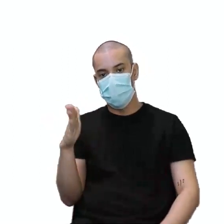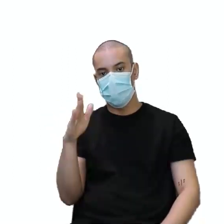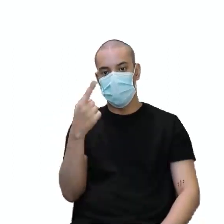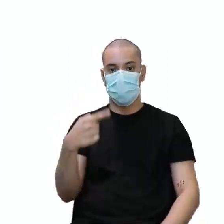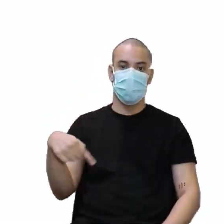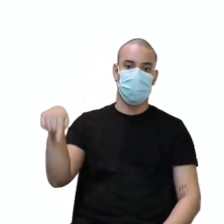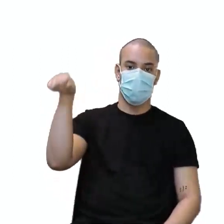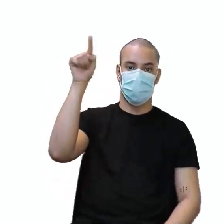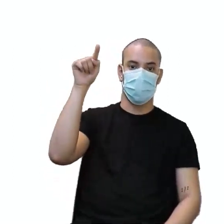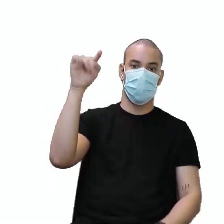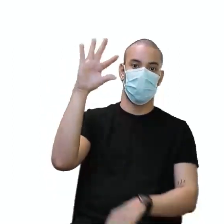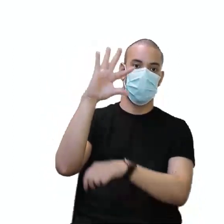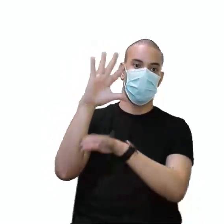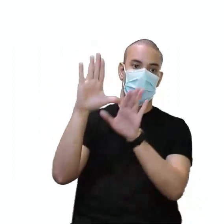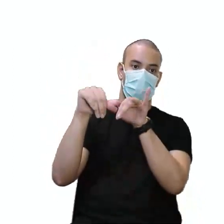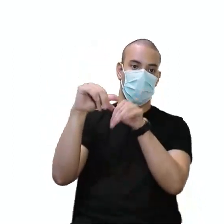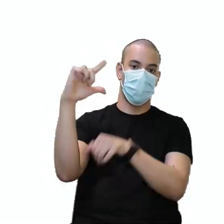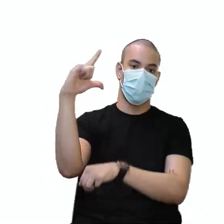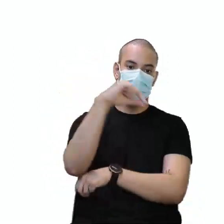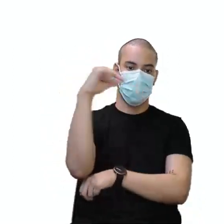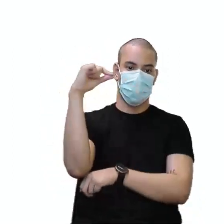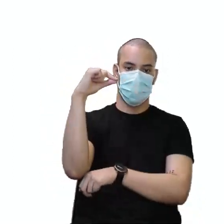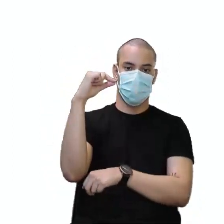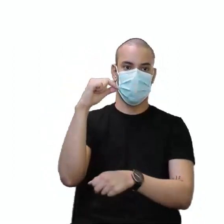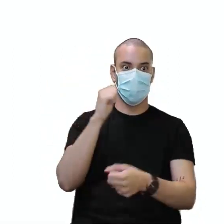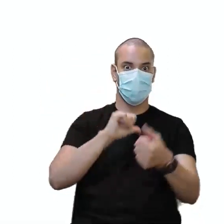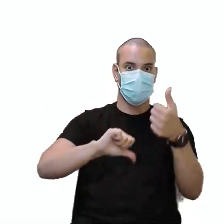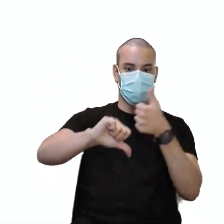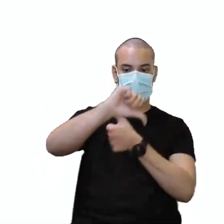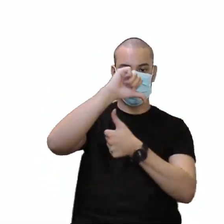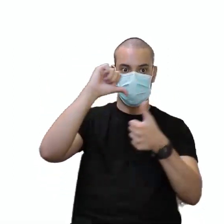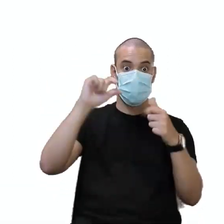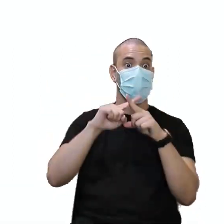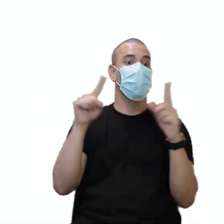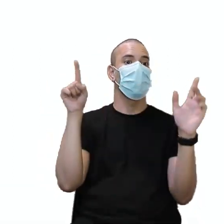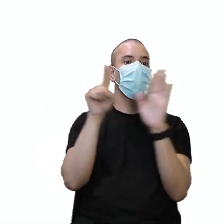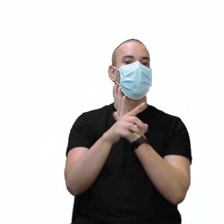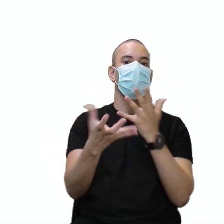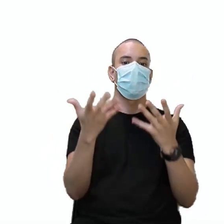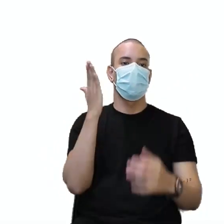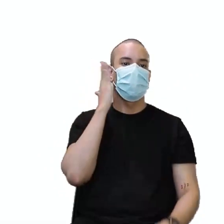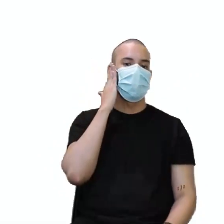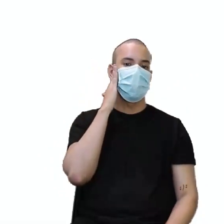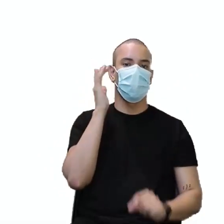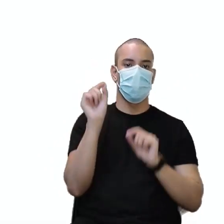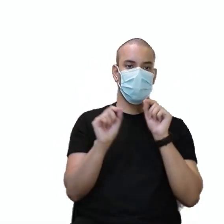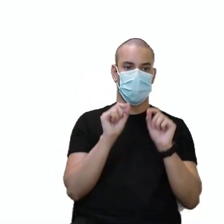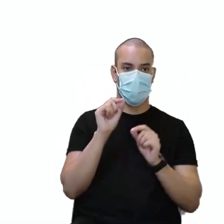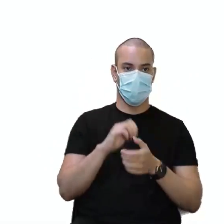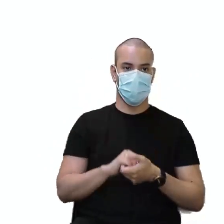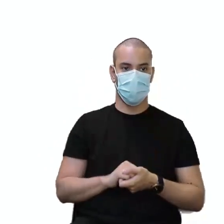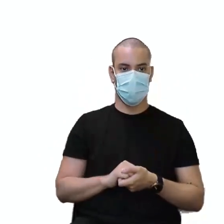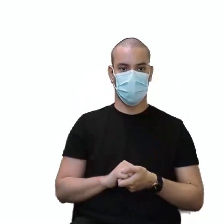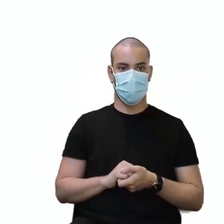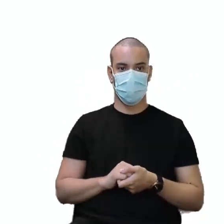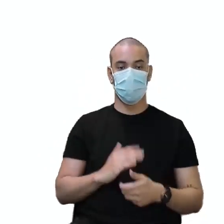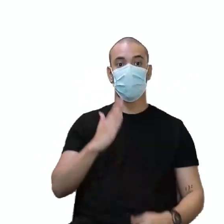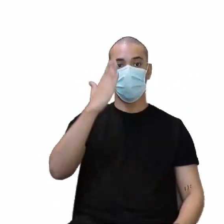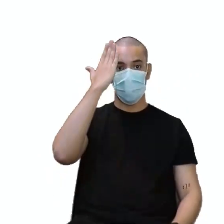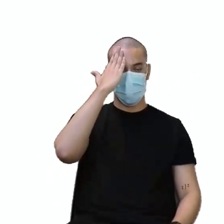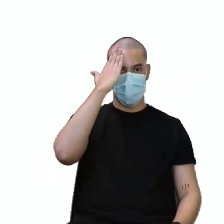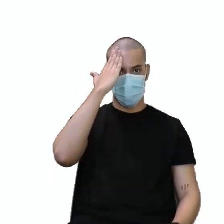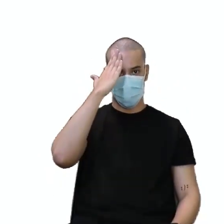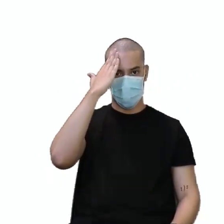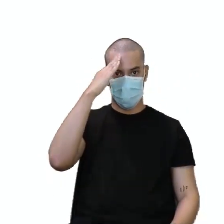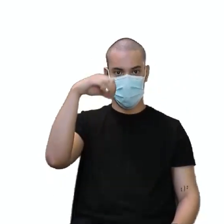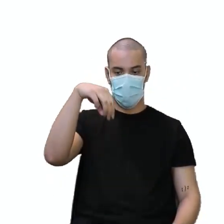de alimento para as aves. Tá? Agora, o que a questão está querendo? Vamos lá observar. Sabendo-se